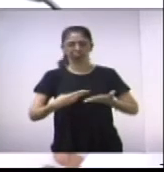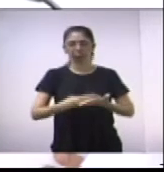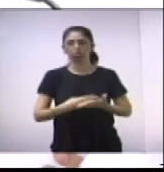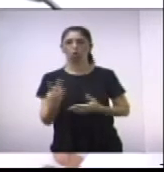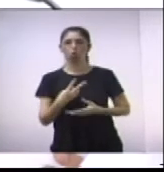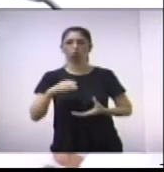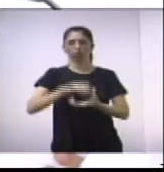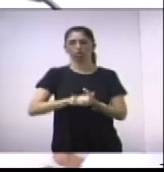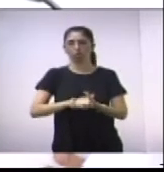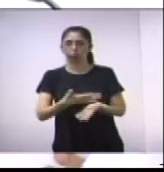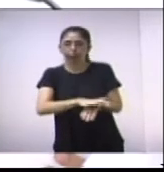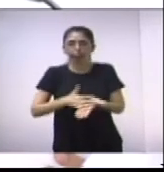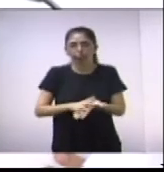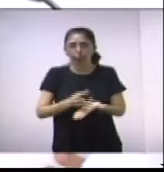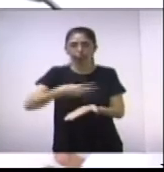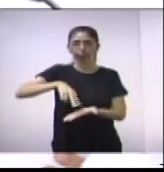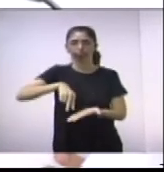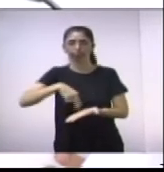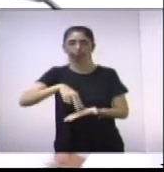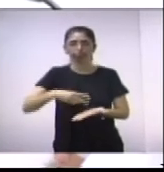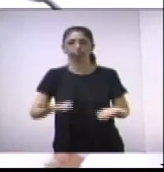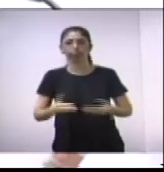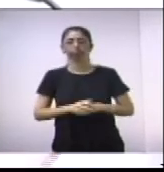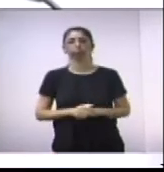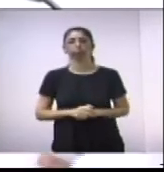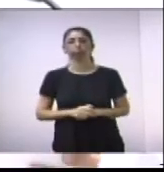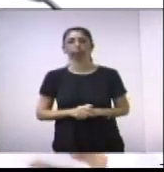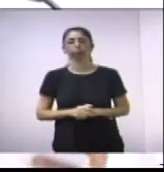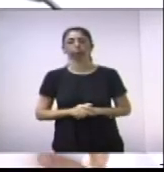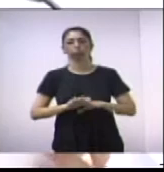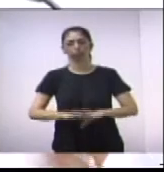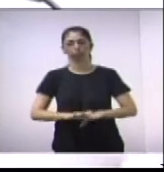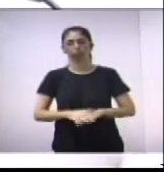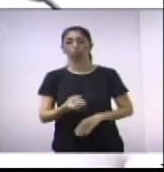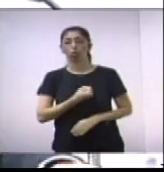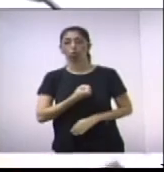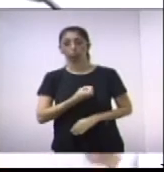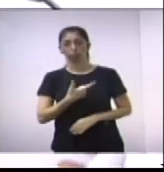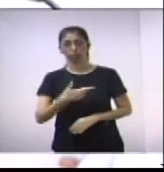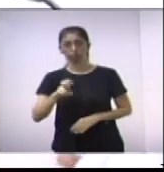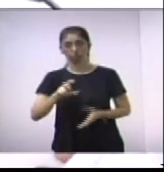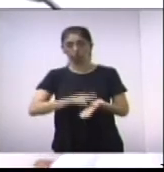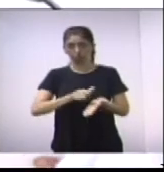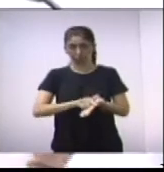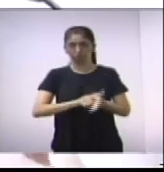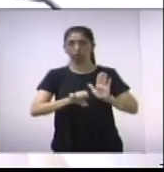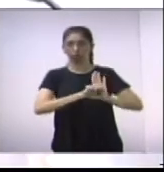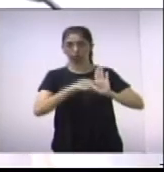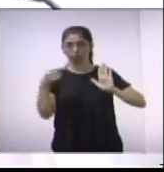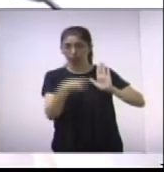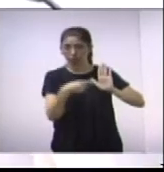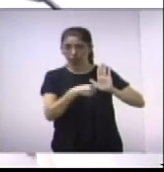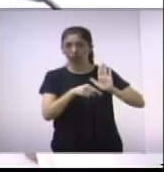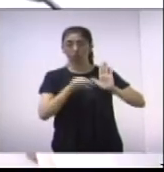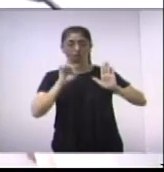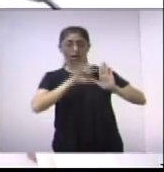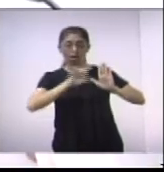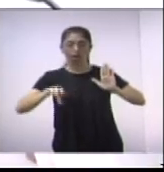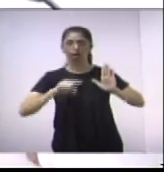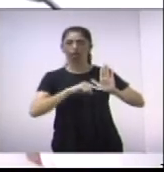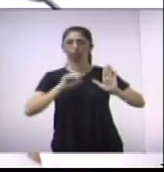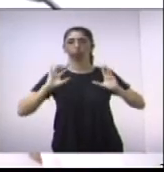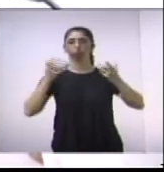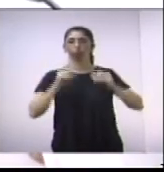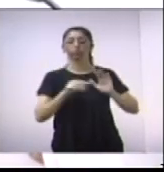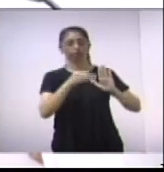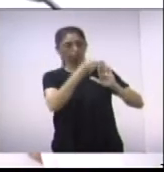sala porta-bandeira com fantasia nas cores oficiais da escola de samba. Na página 25 do referido edital, consta que cada show deveria ser